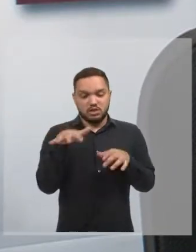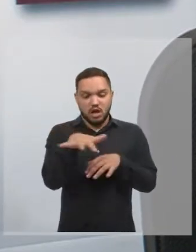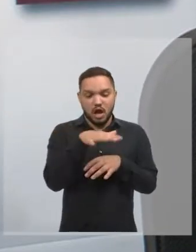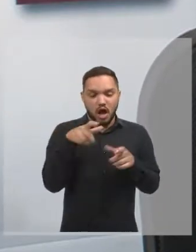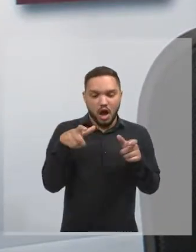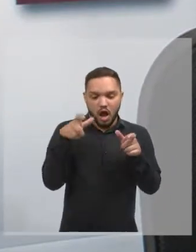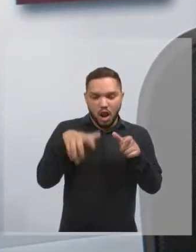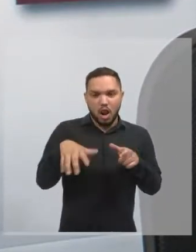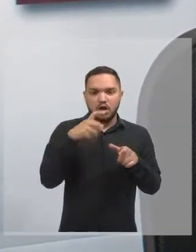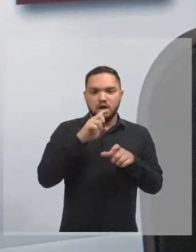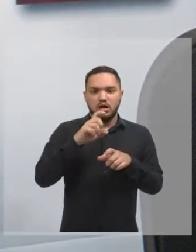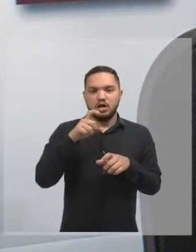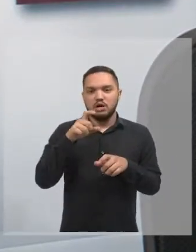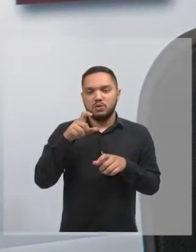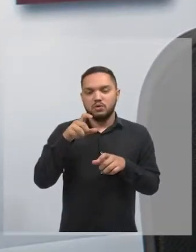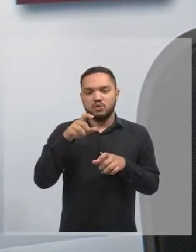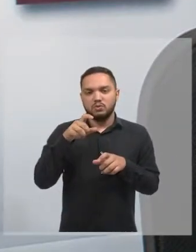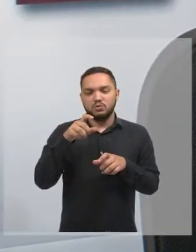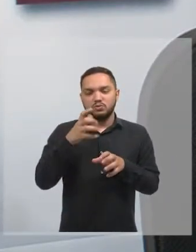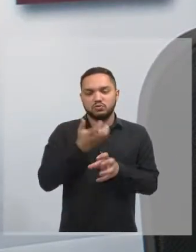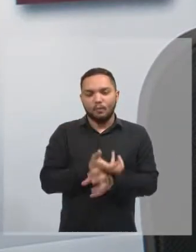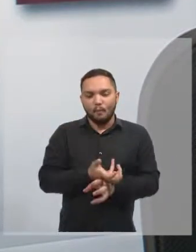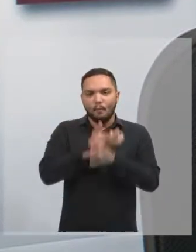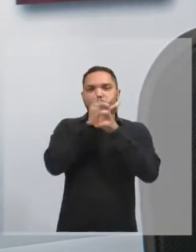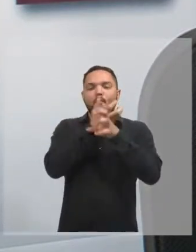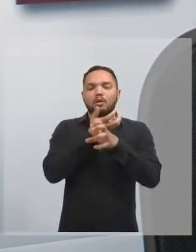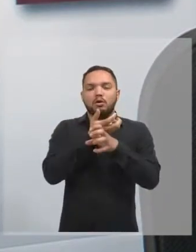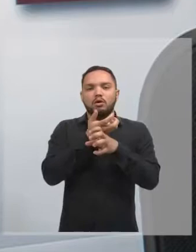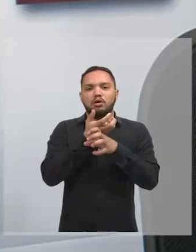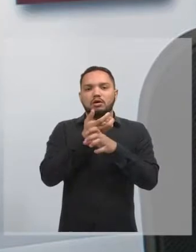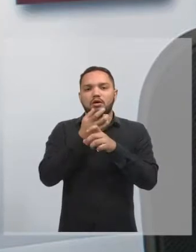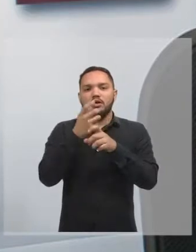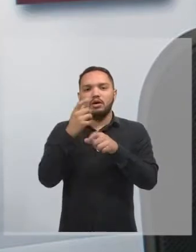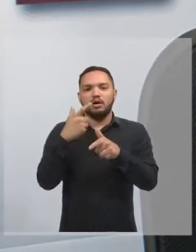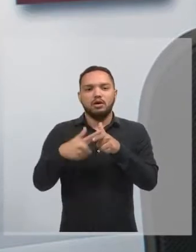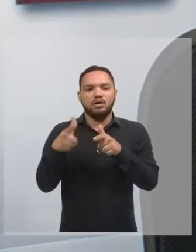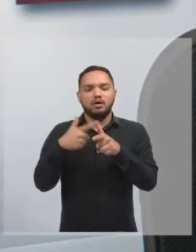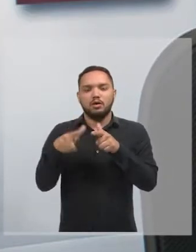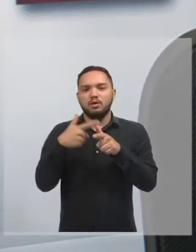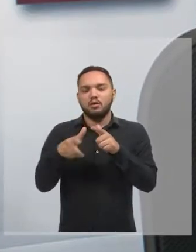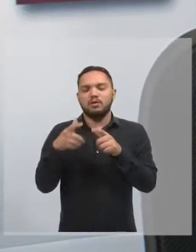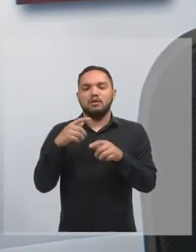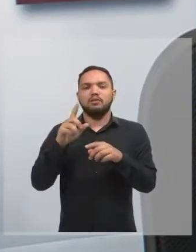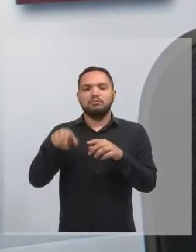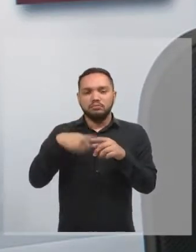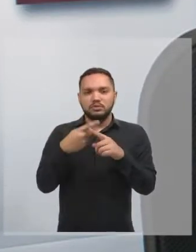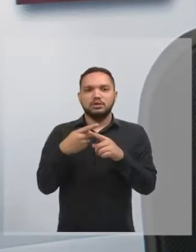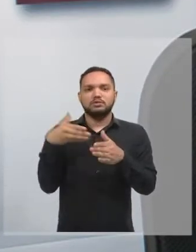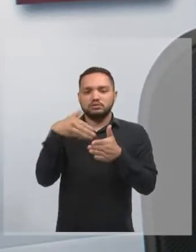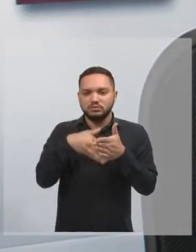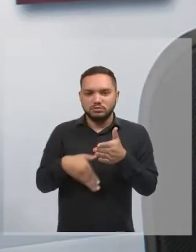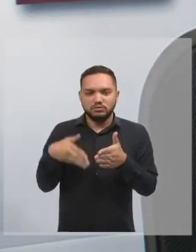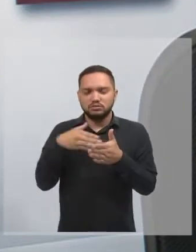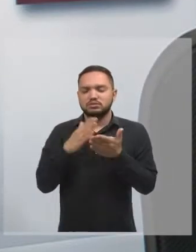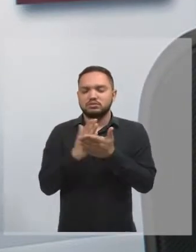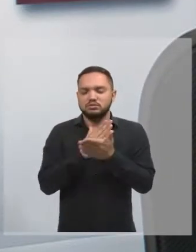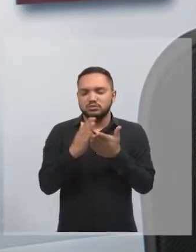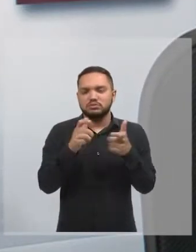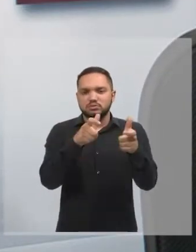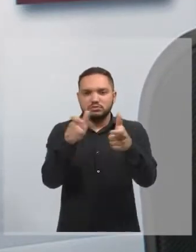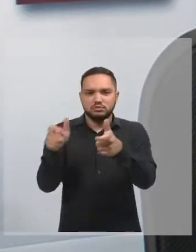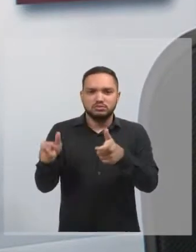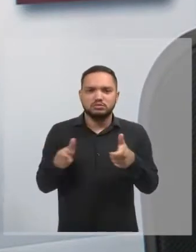da vida. Não adianta. Não adianta. Não é só o problema da seca, é as dificuldades mesmo em algumas